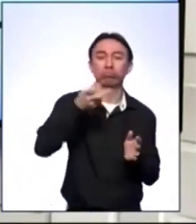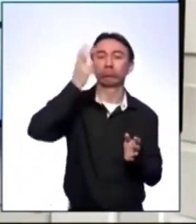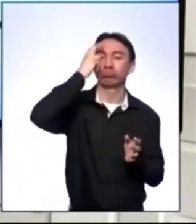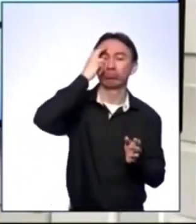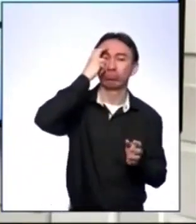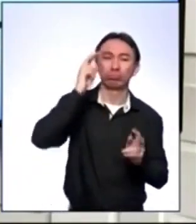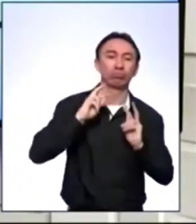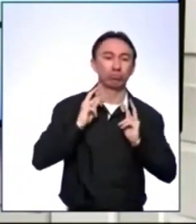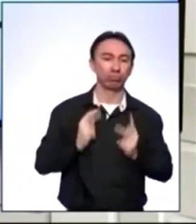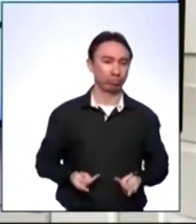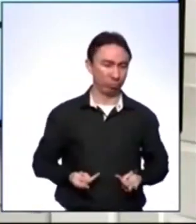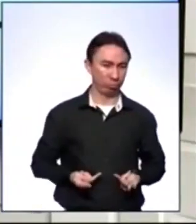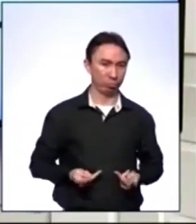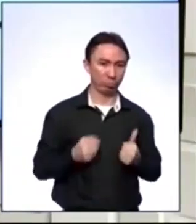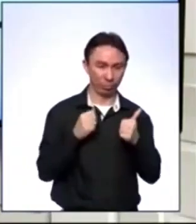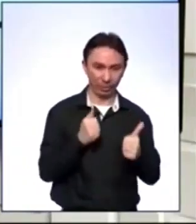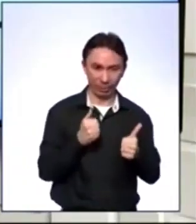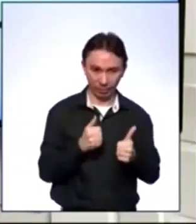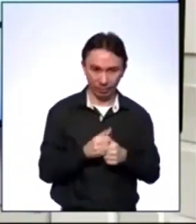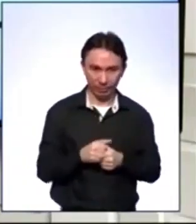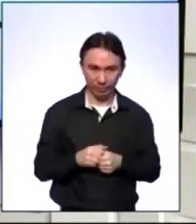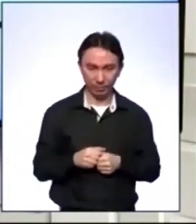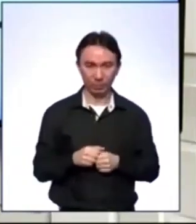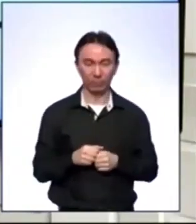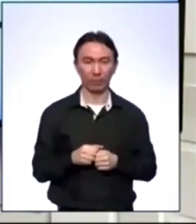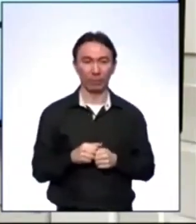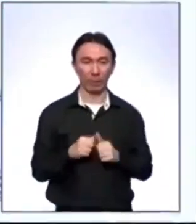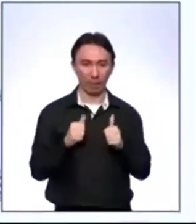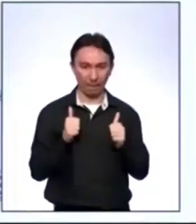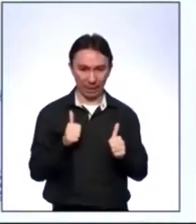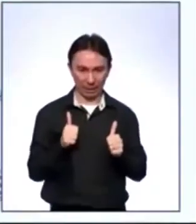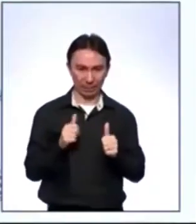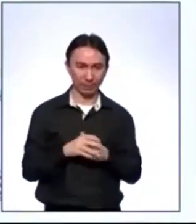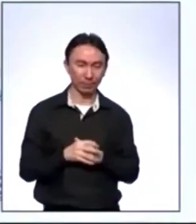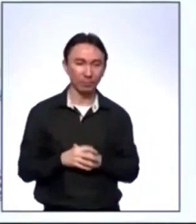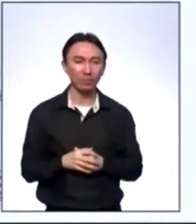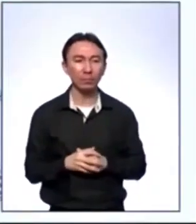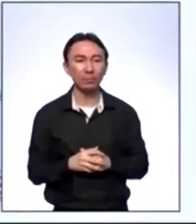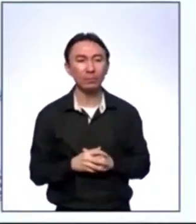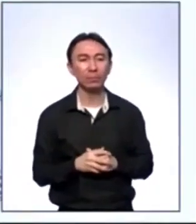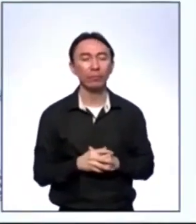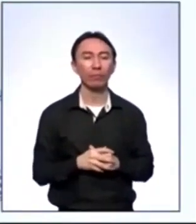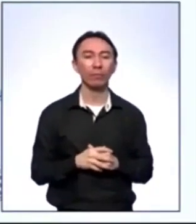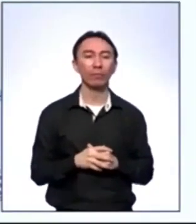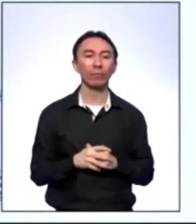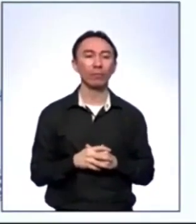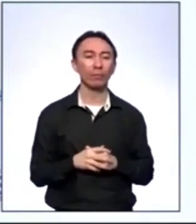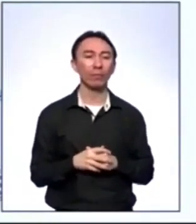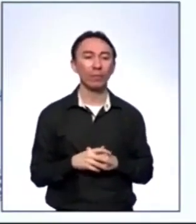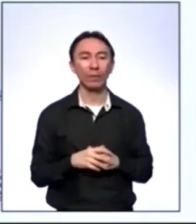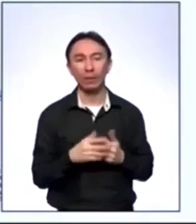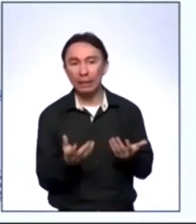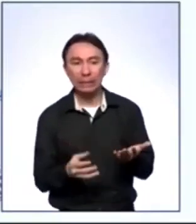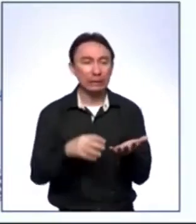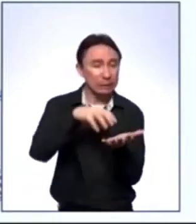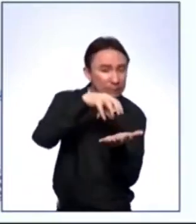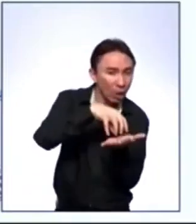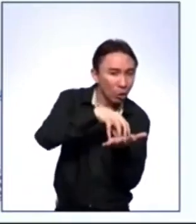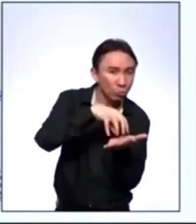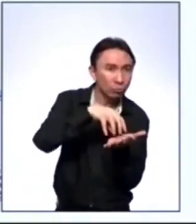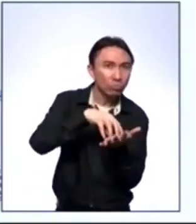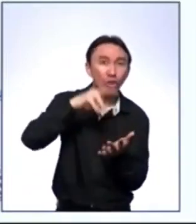cultural universal. Patrimônio cultural do universo. Está aqui. Centros históricos, santuários,